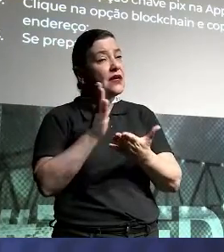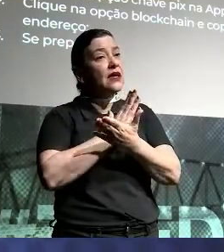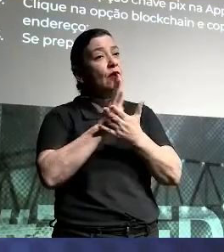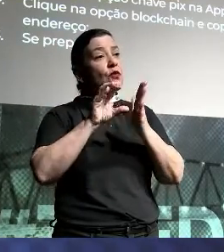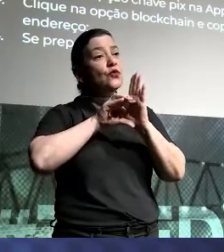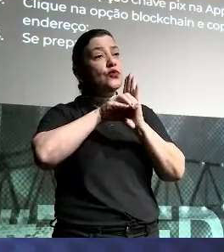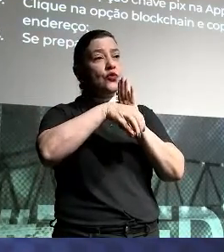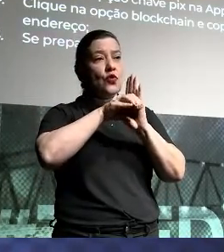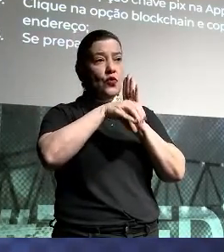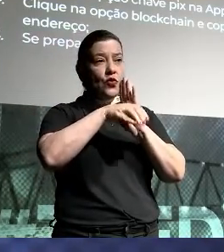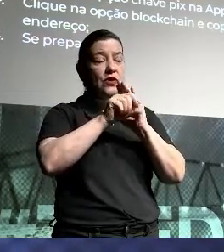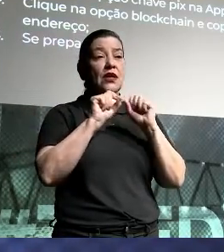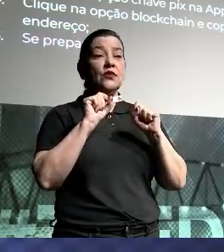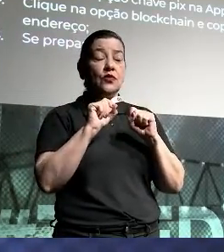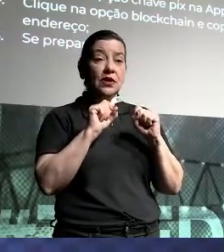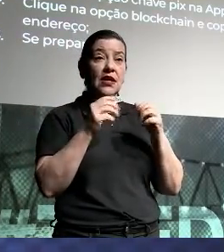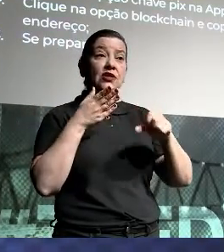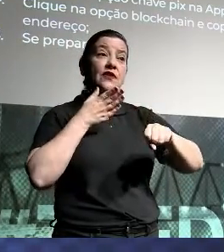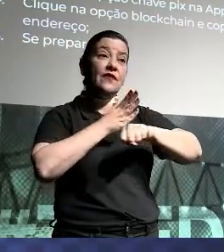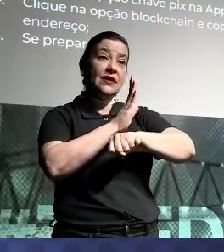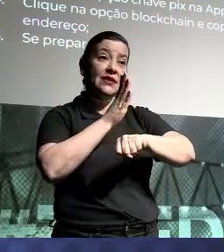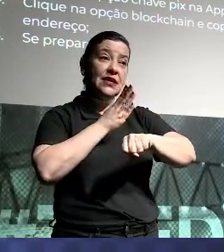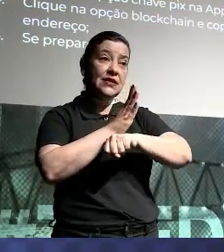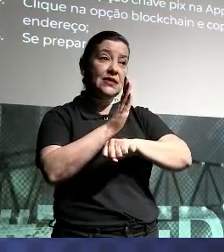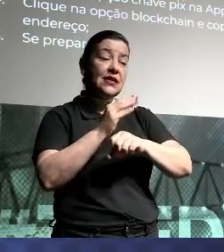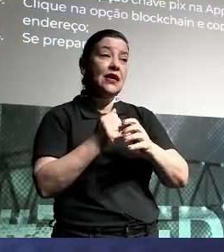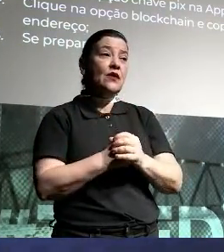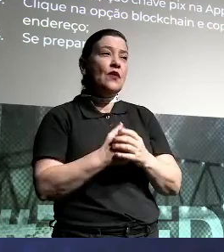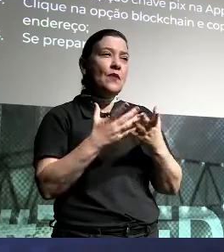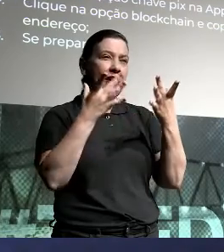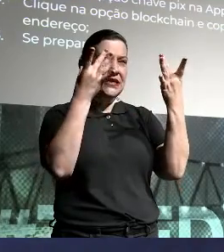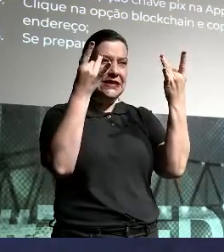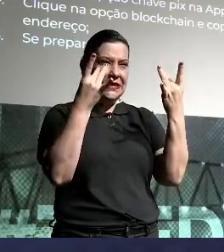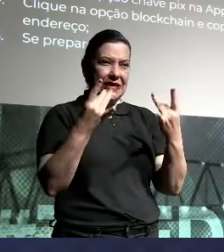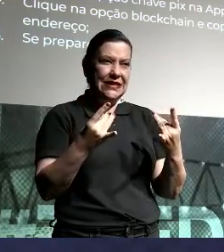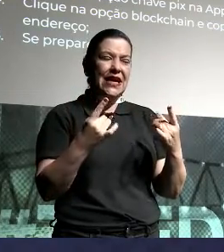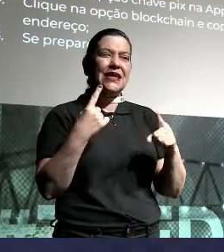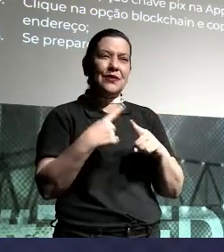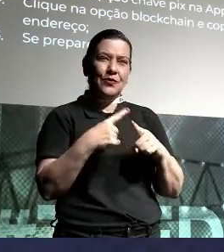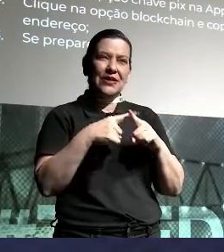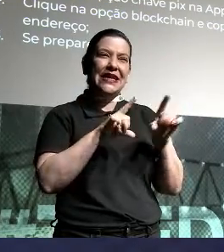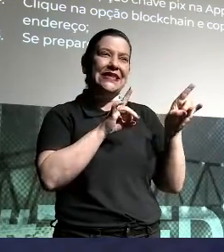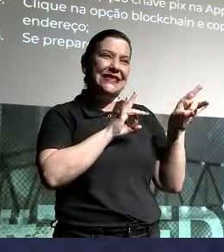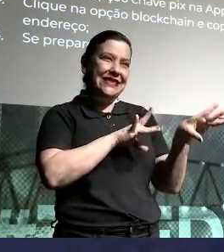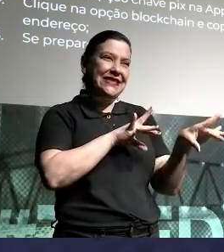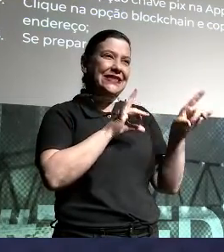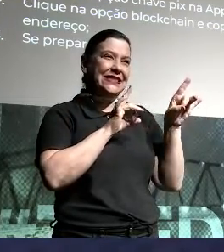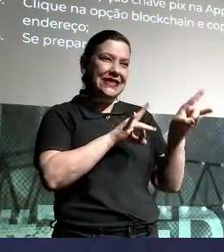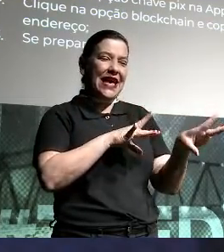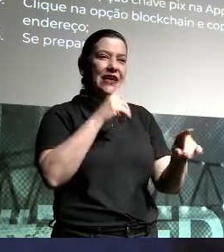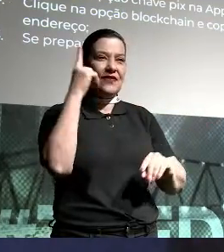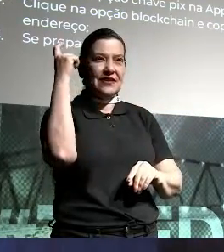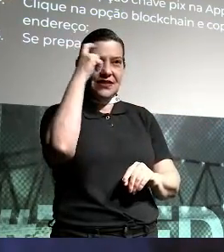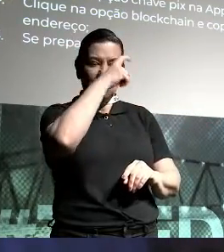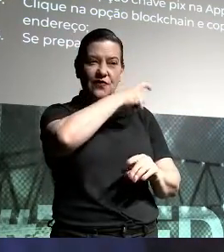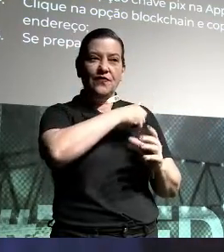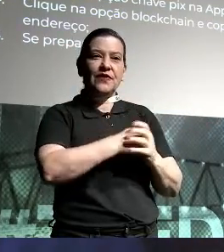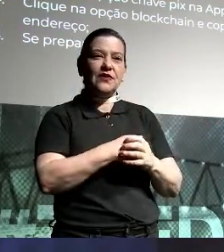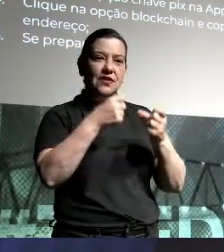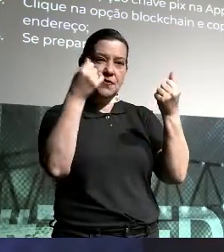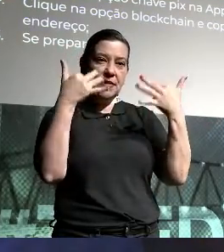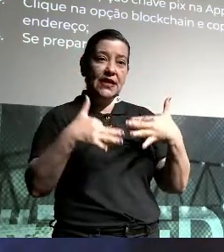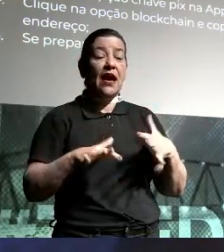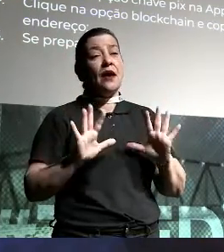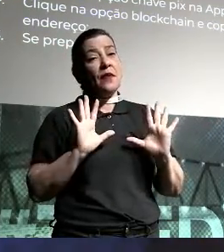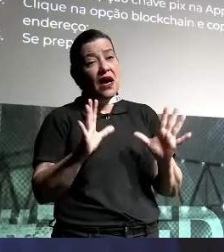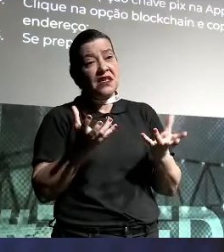de consensos de validação, mas eu não quero entrar muito a fundo nisso, porque isso é bem técnico, vai ser bem chato falar disso. Mas,